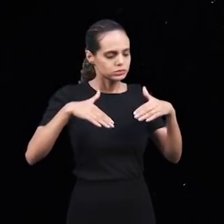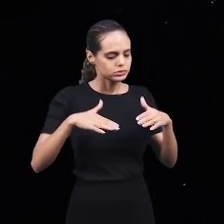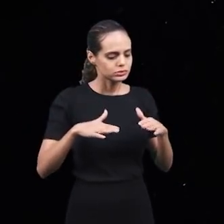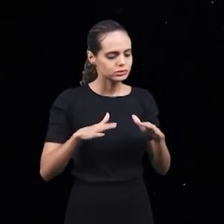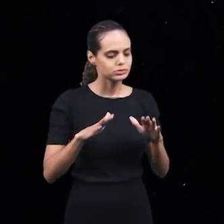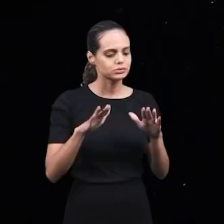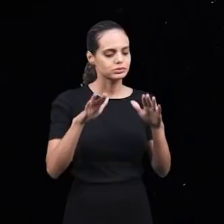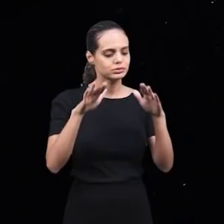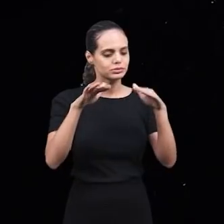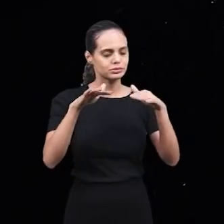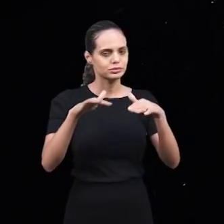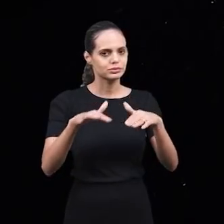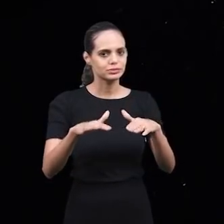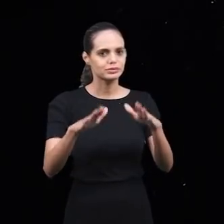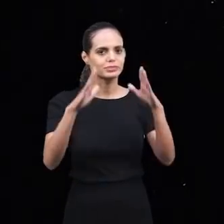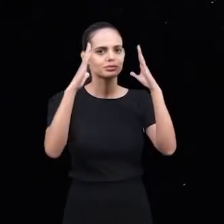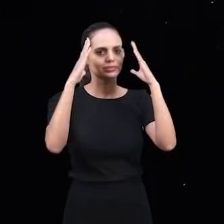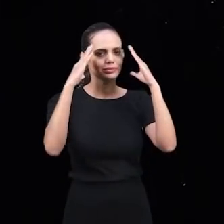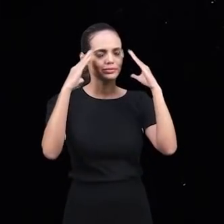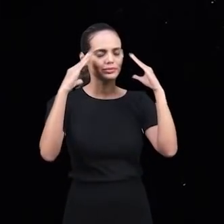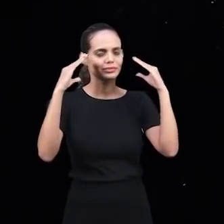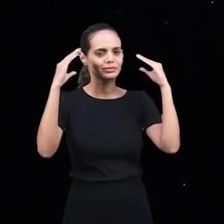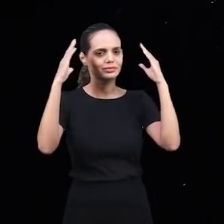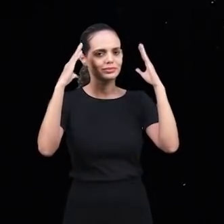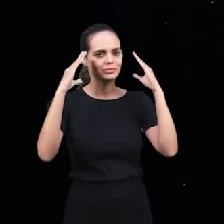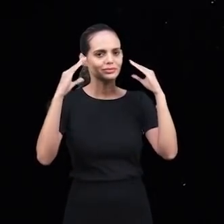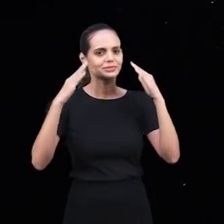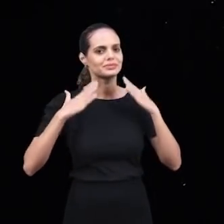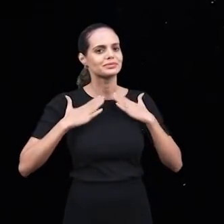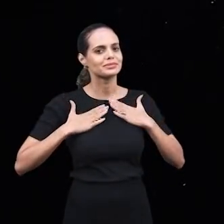Sossegai, sossegai, sejam